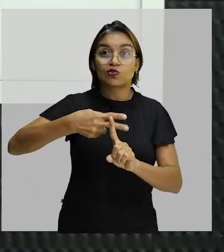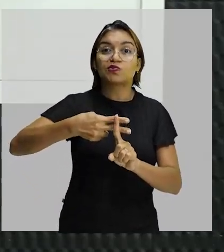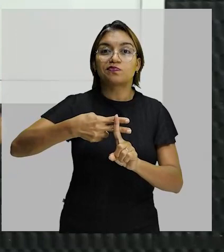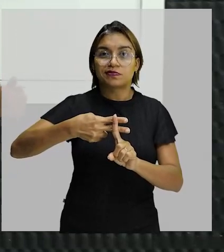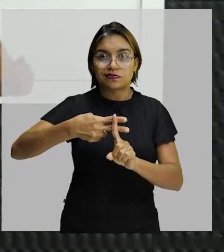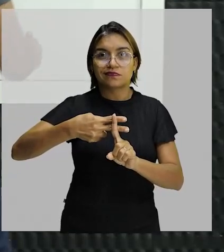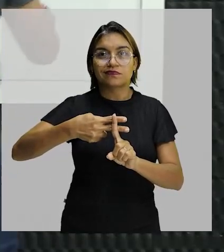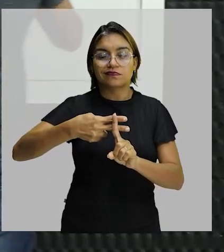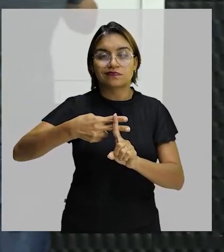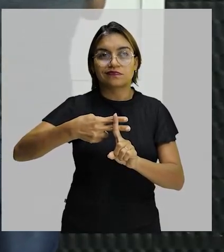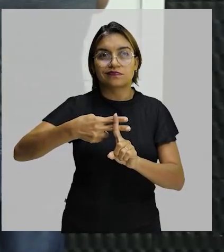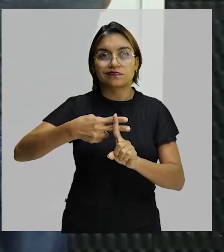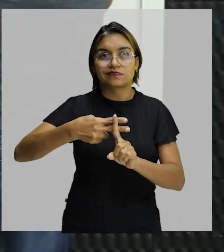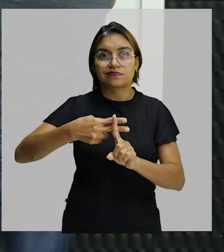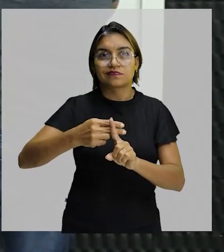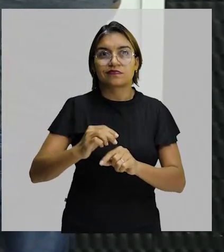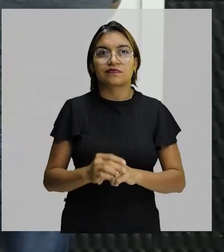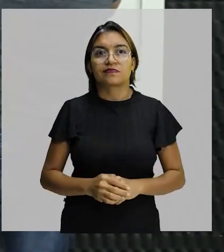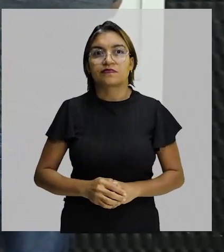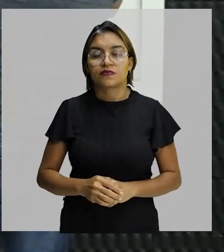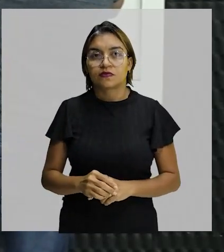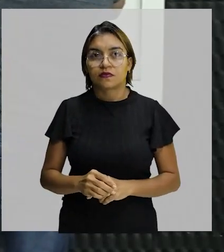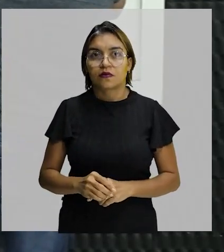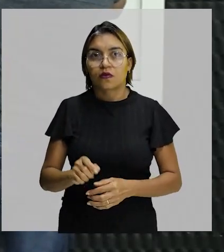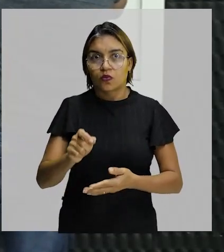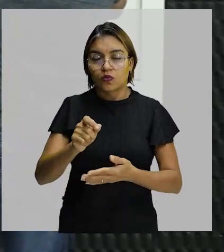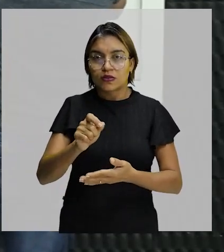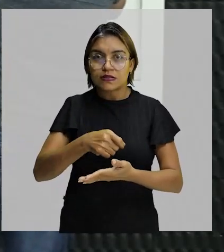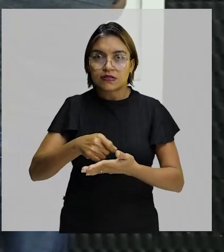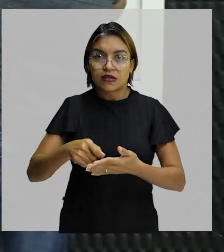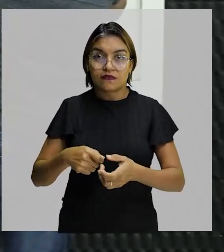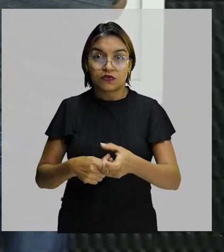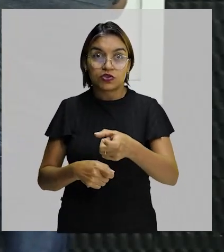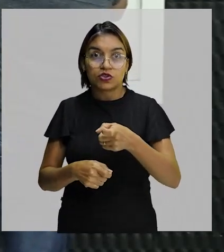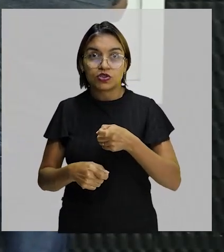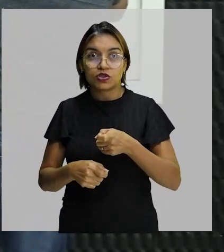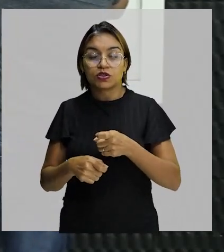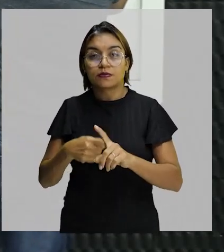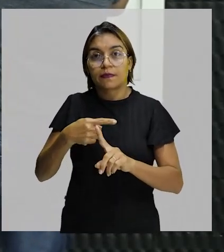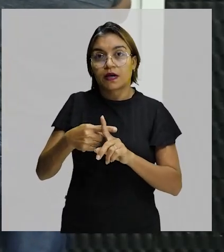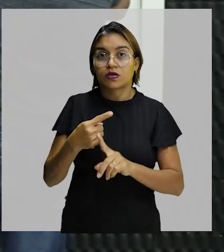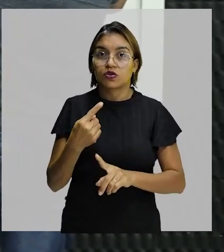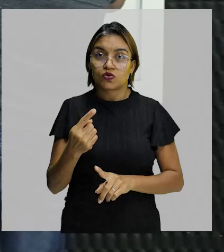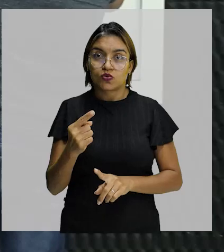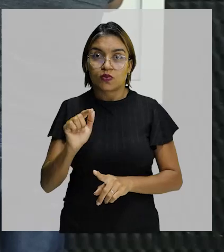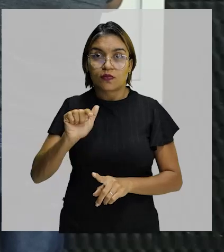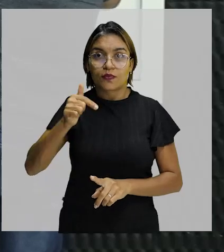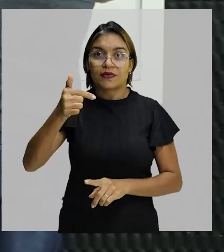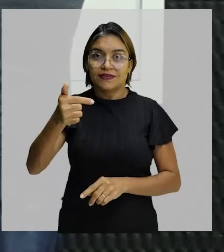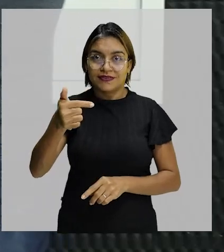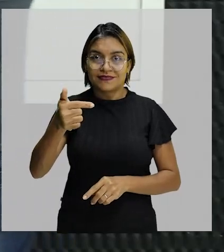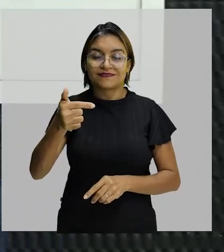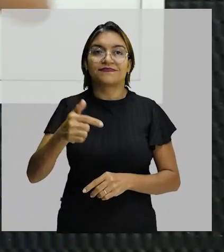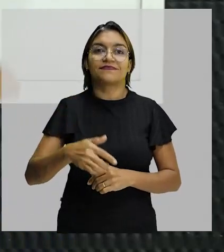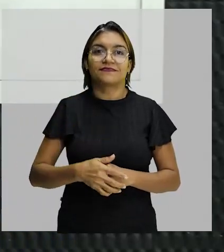tem multiplicidade dupla, você bota x mais 1 ao quadrado.